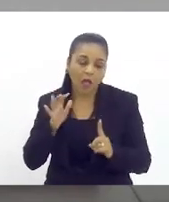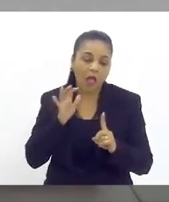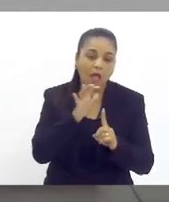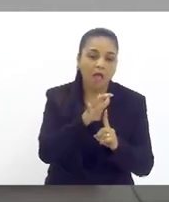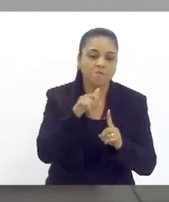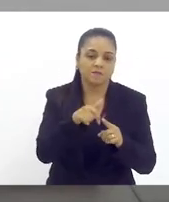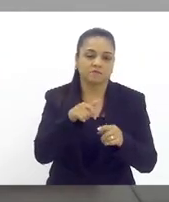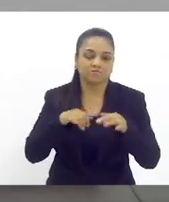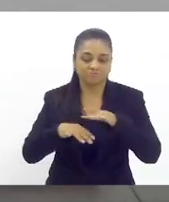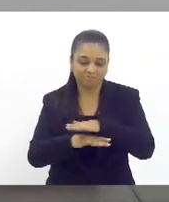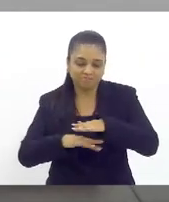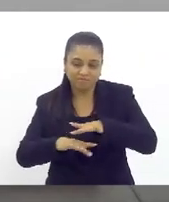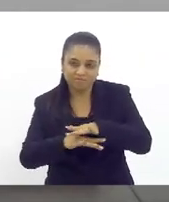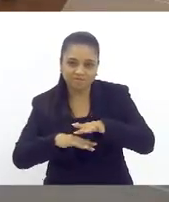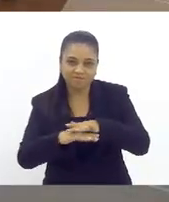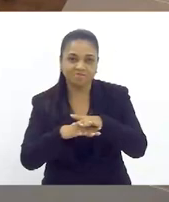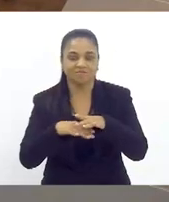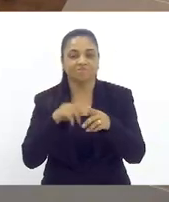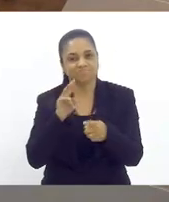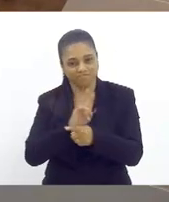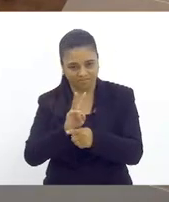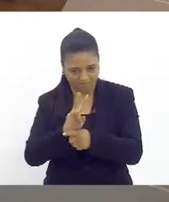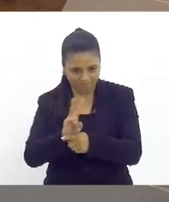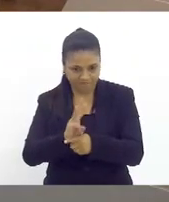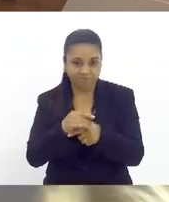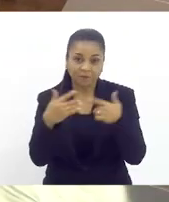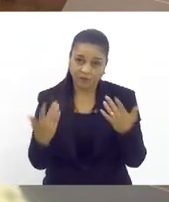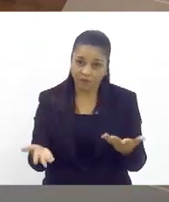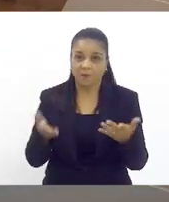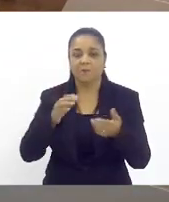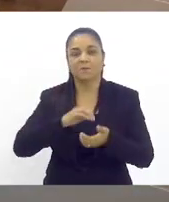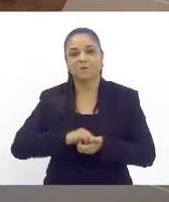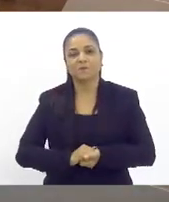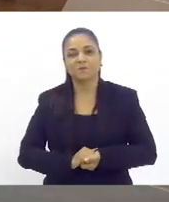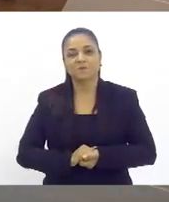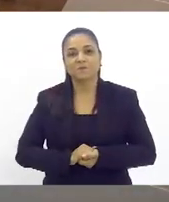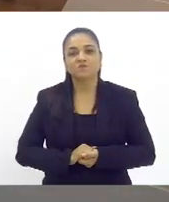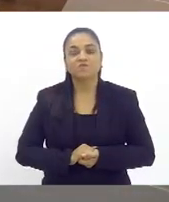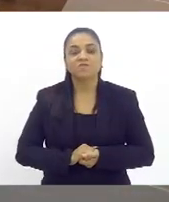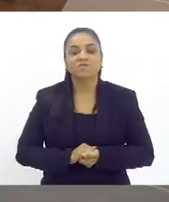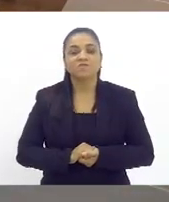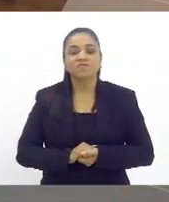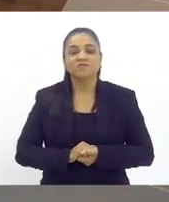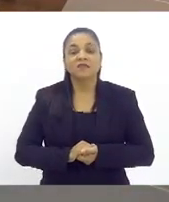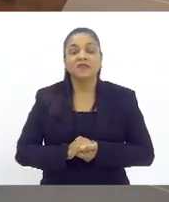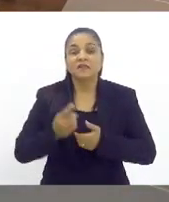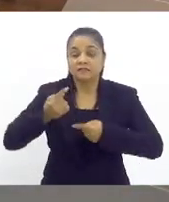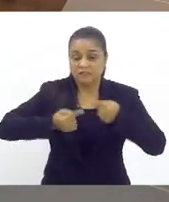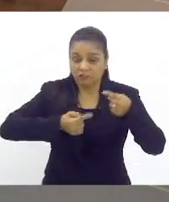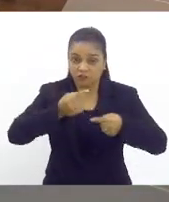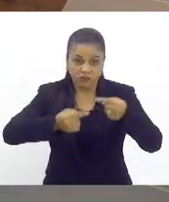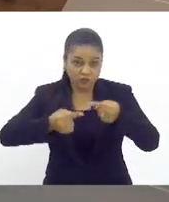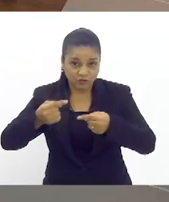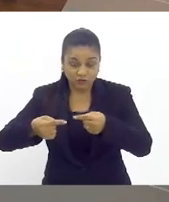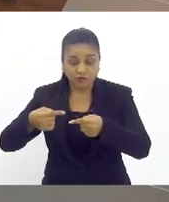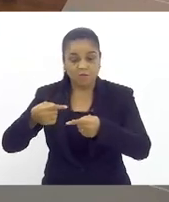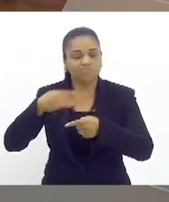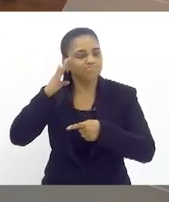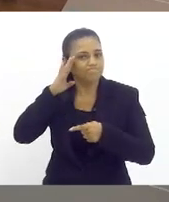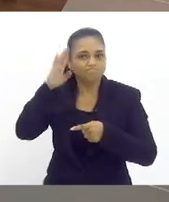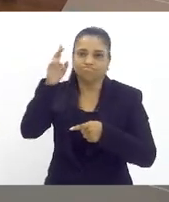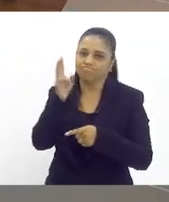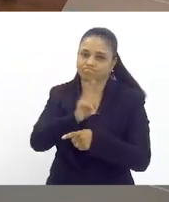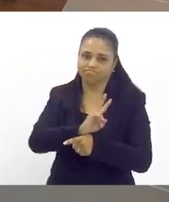protegidos boa isso então assim voltar na discussão da necessidade de proteção da mata